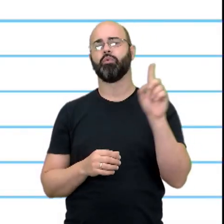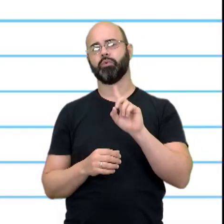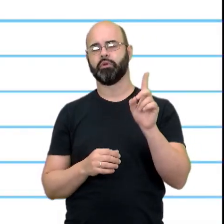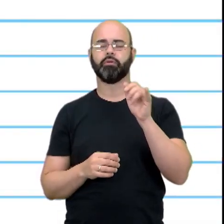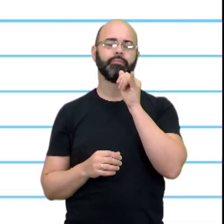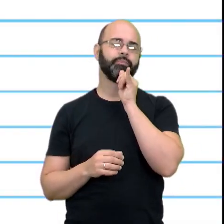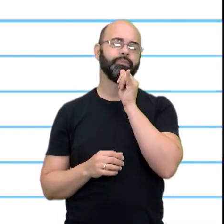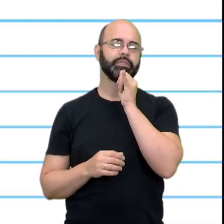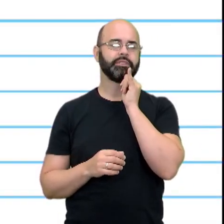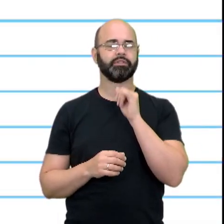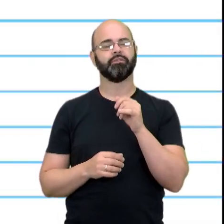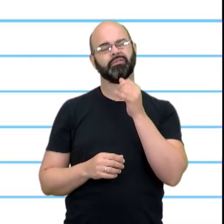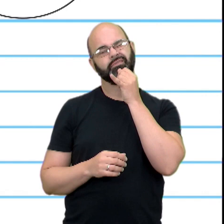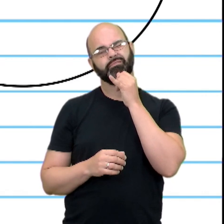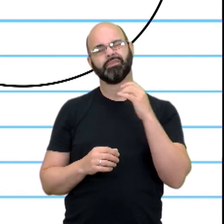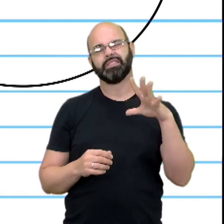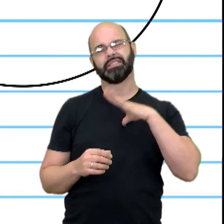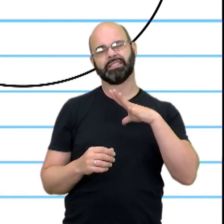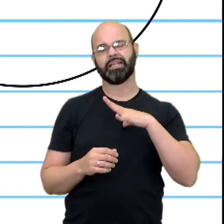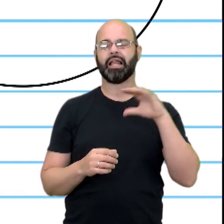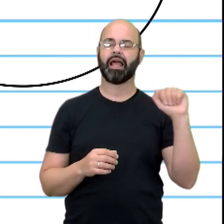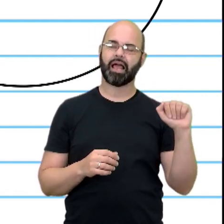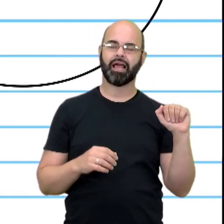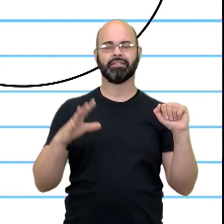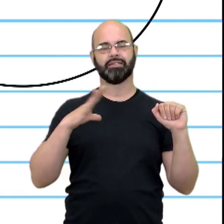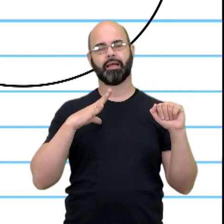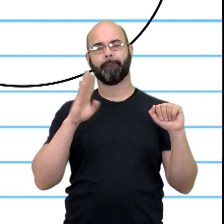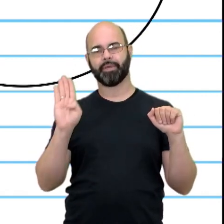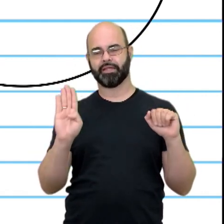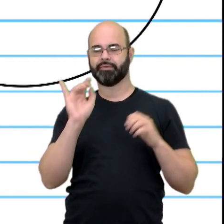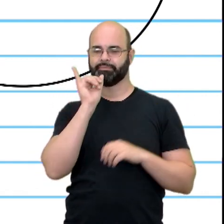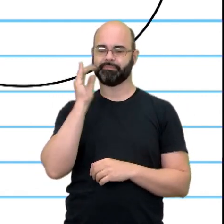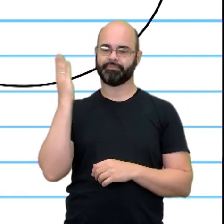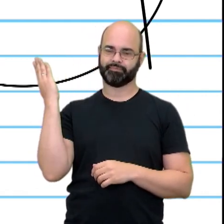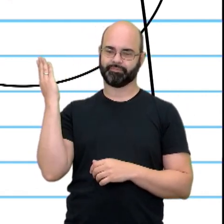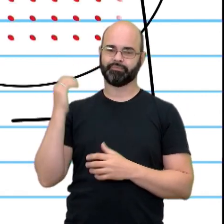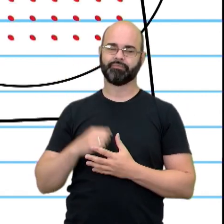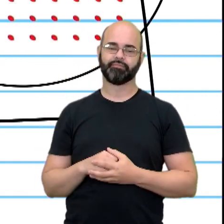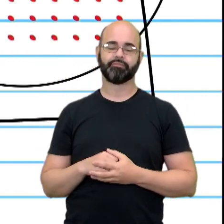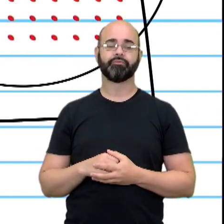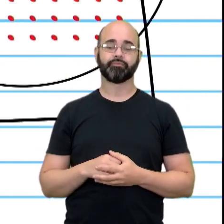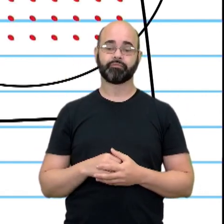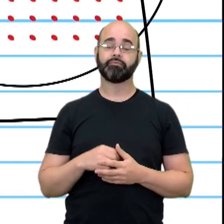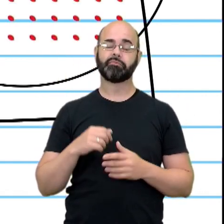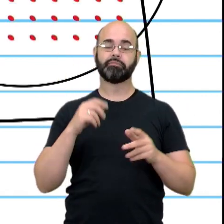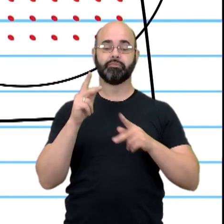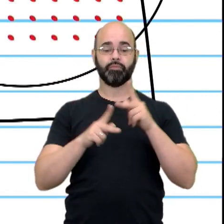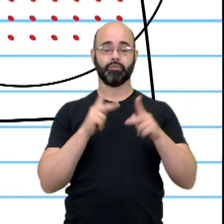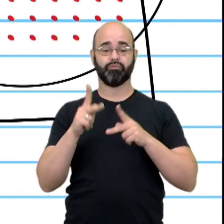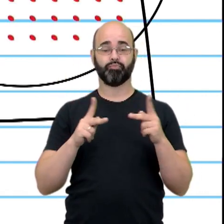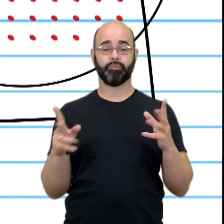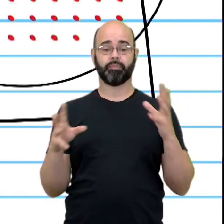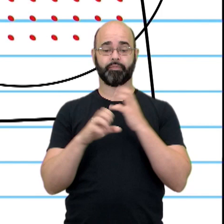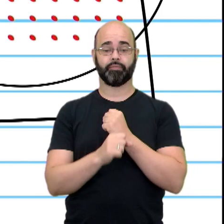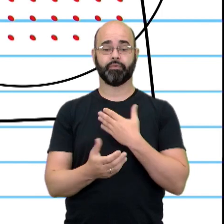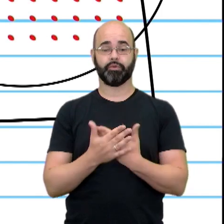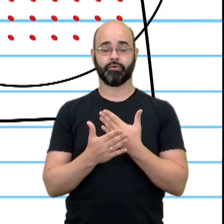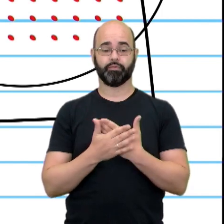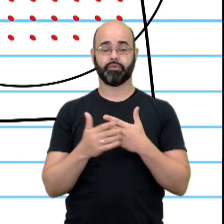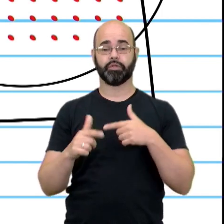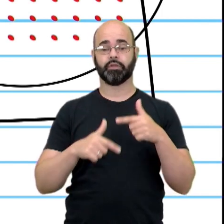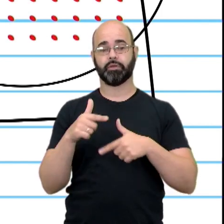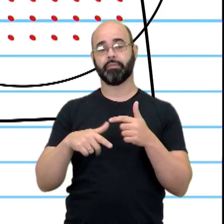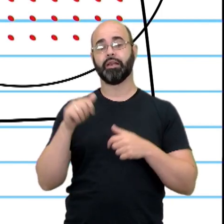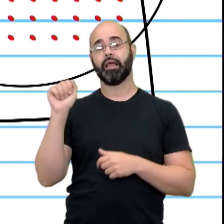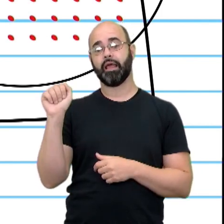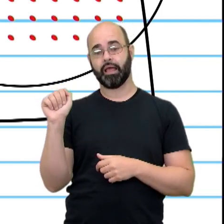exemplo uma cidade A e uma cidade B. Basicamente, existe entre a população total que estuda e ou trabalha de A